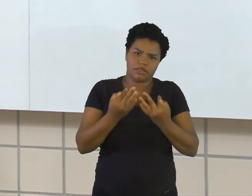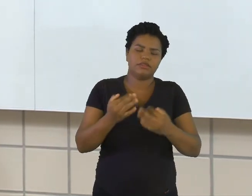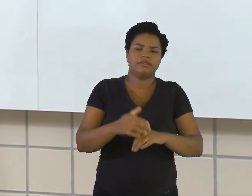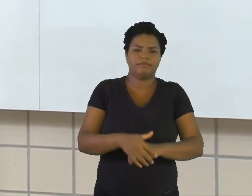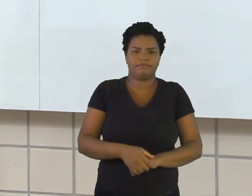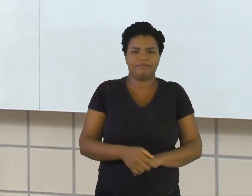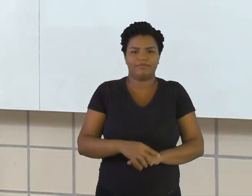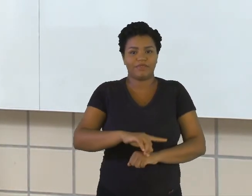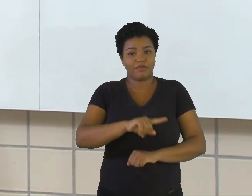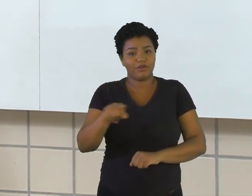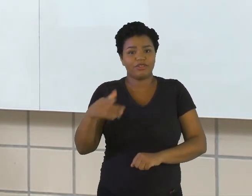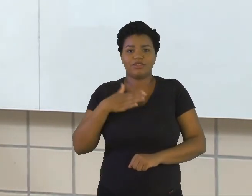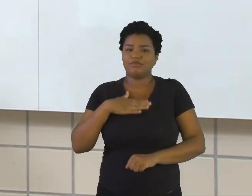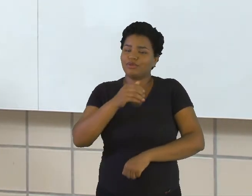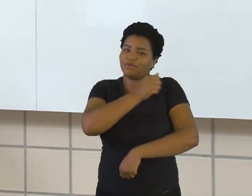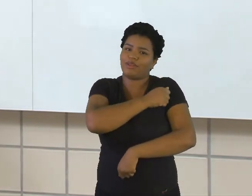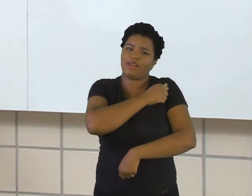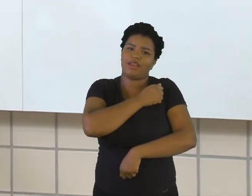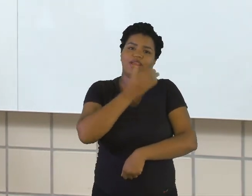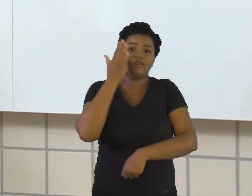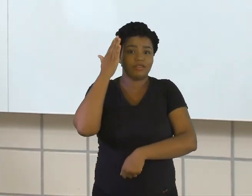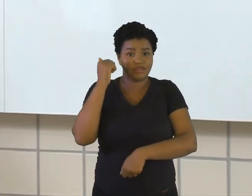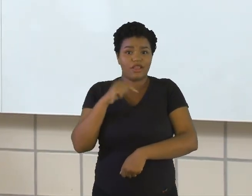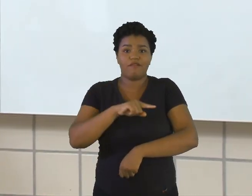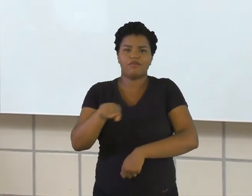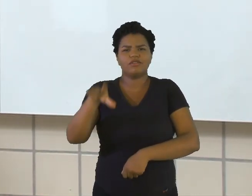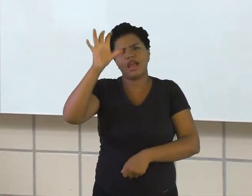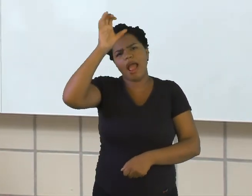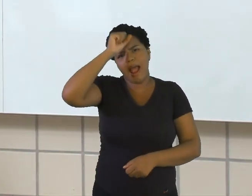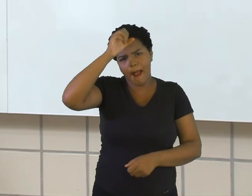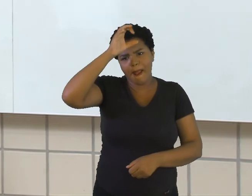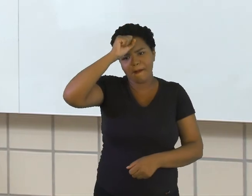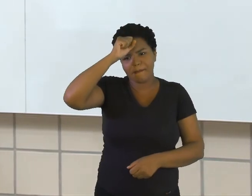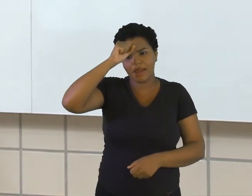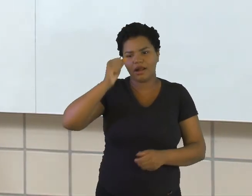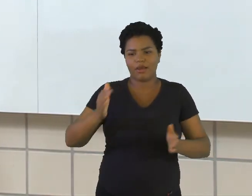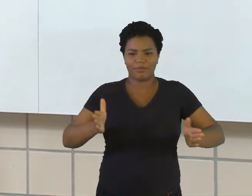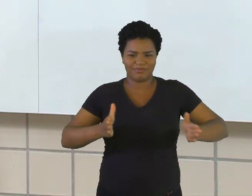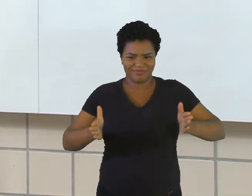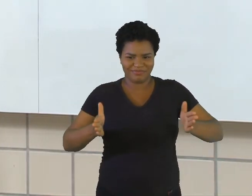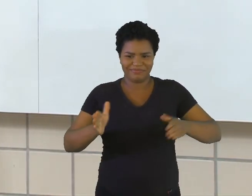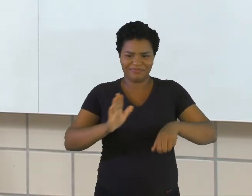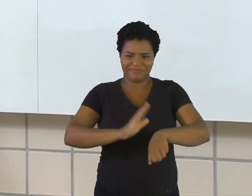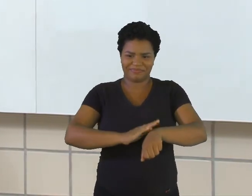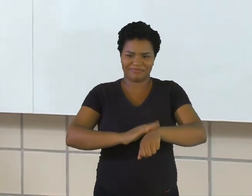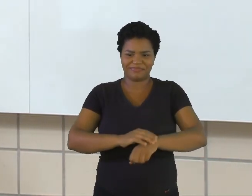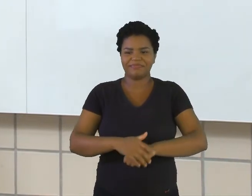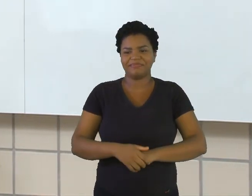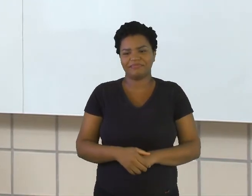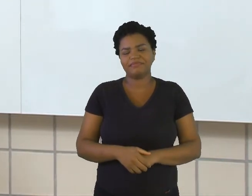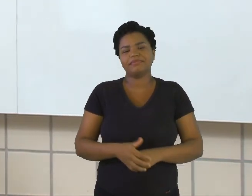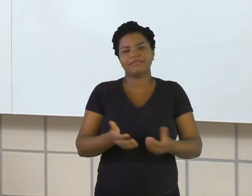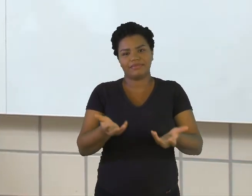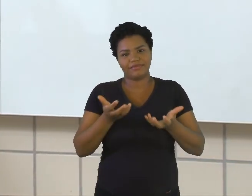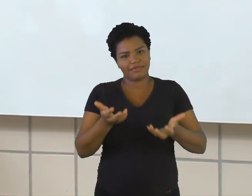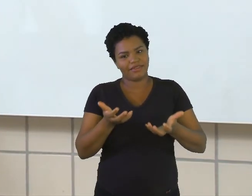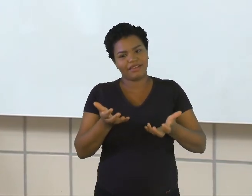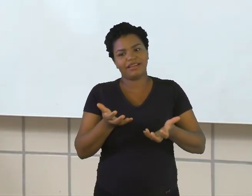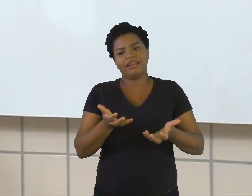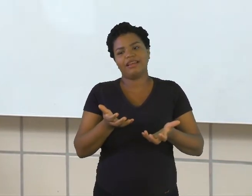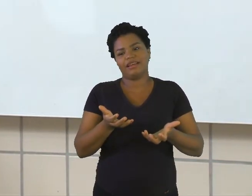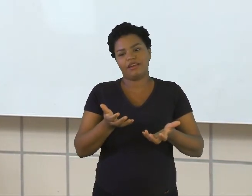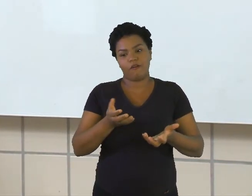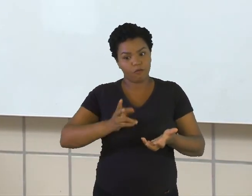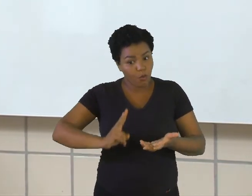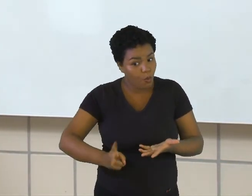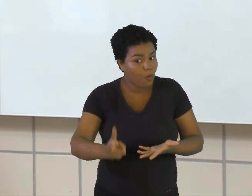vocês, meus alunos. Eu sei que vocês aprenderam durante esse tempo e eu quero que vocês